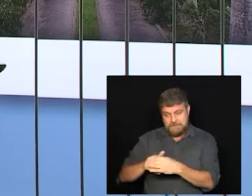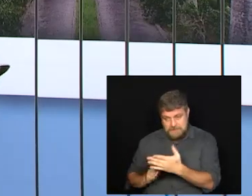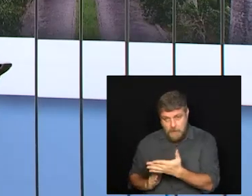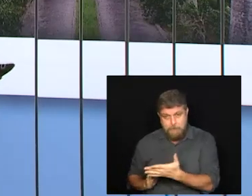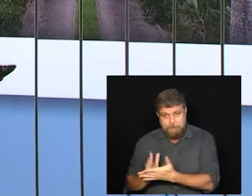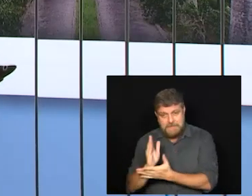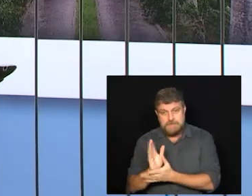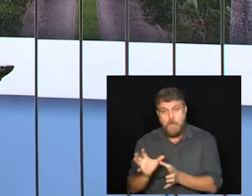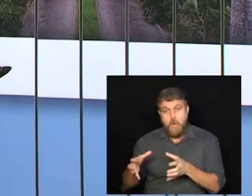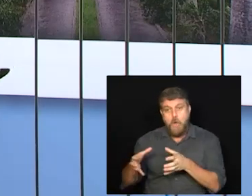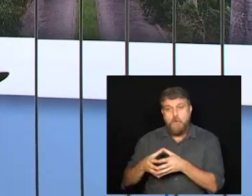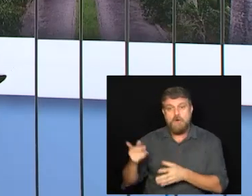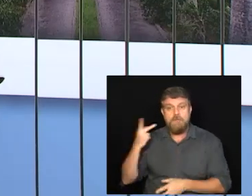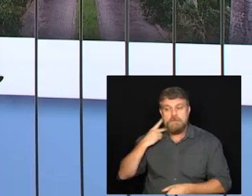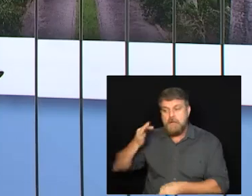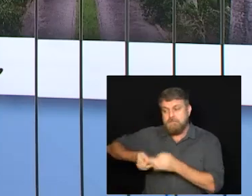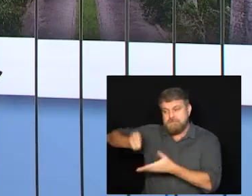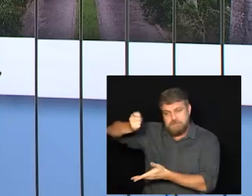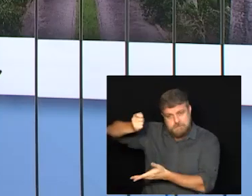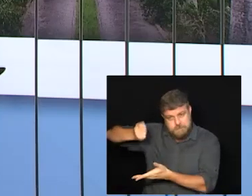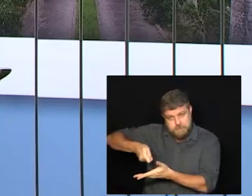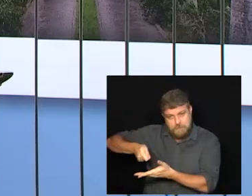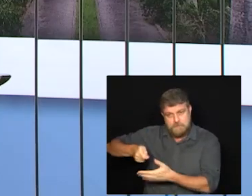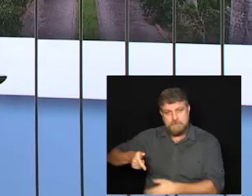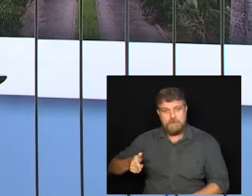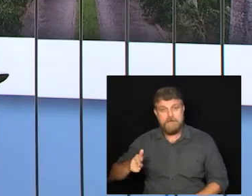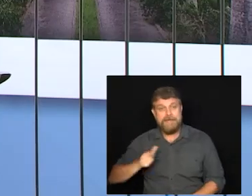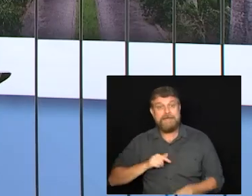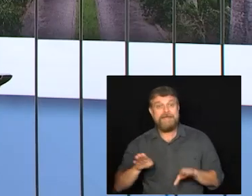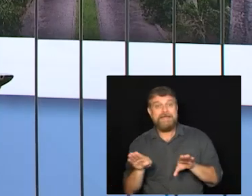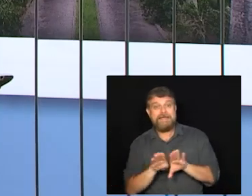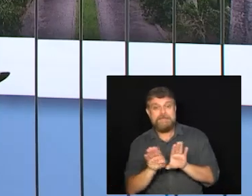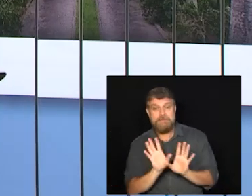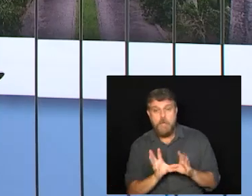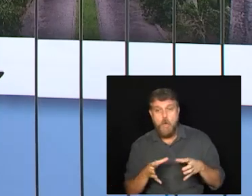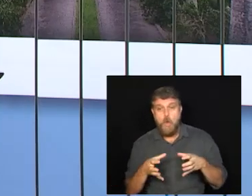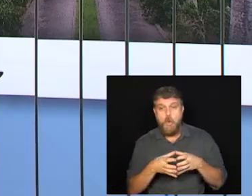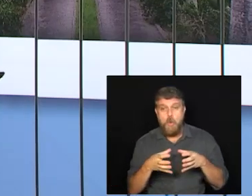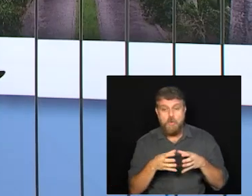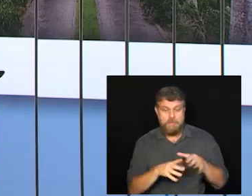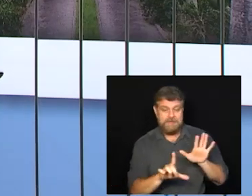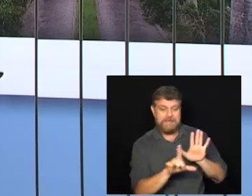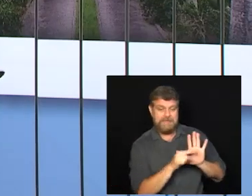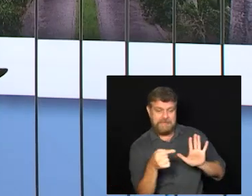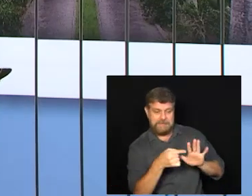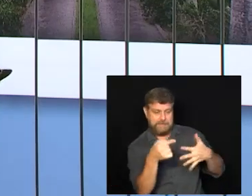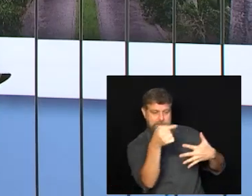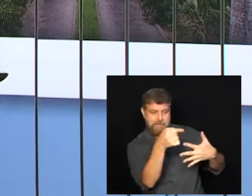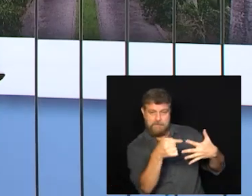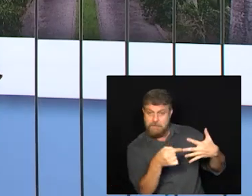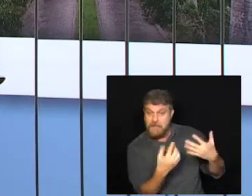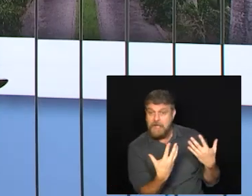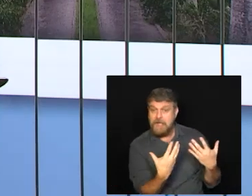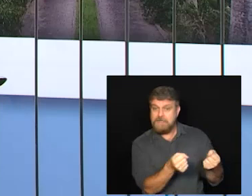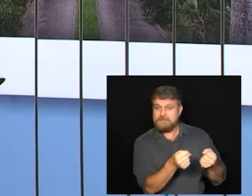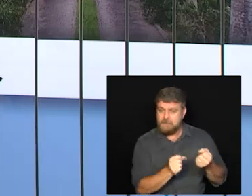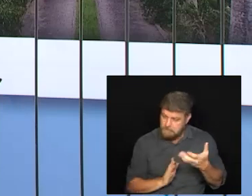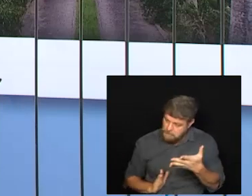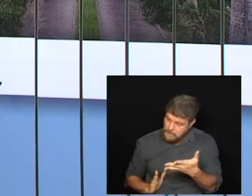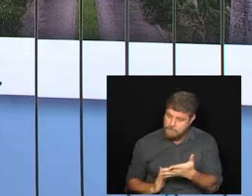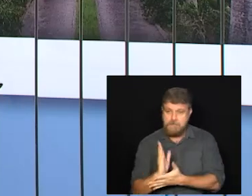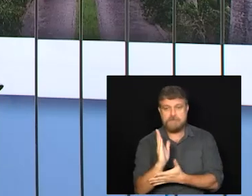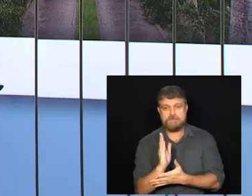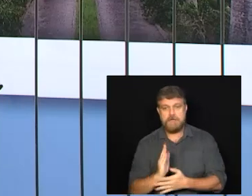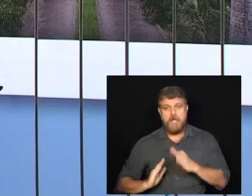da Procuradoria do Legislativo de Campinas e também da Comissão de Constituição e Legalidade e foi aprovada